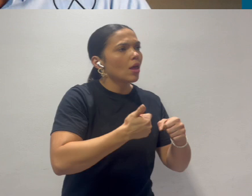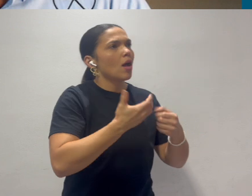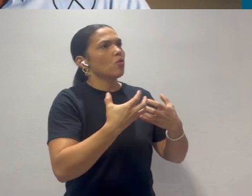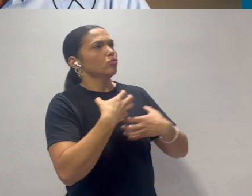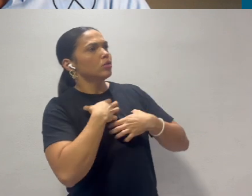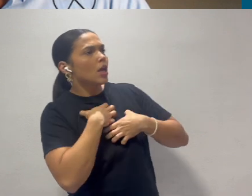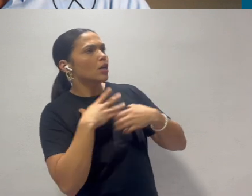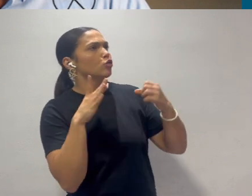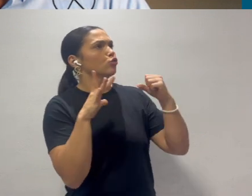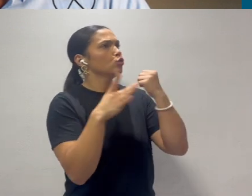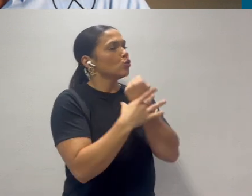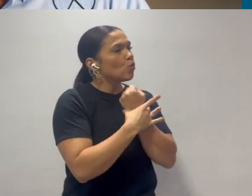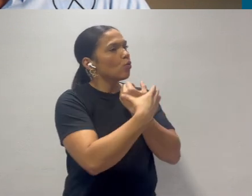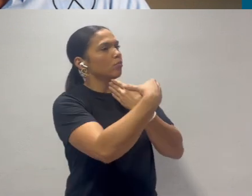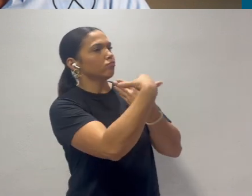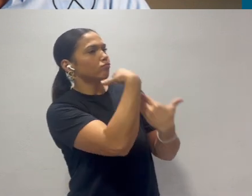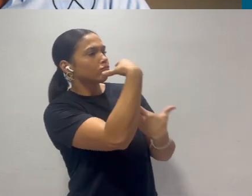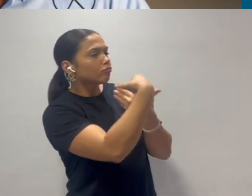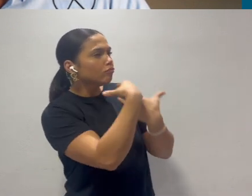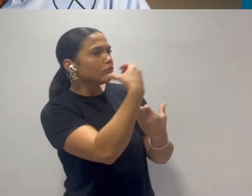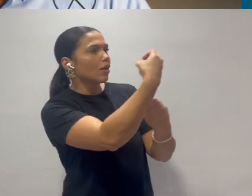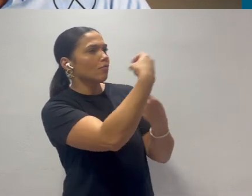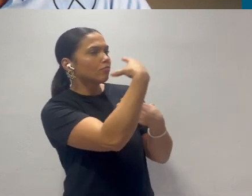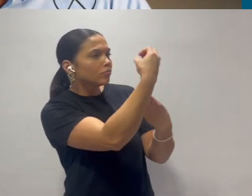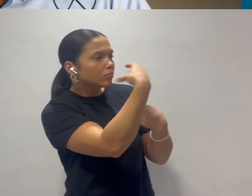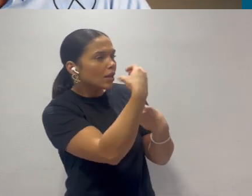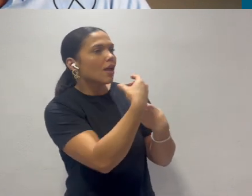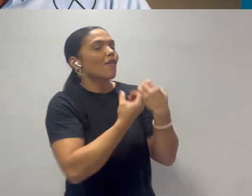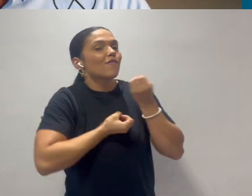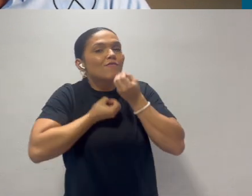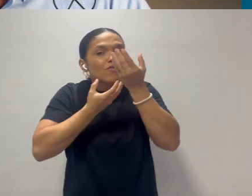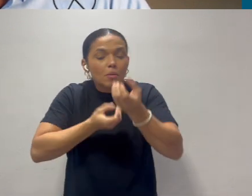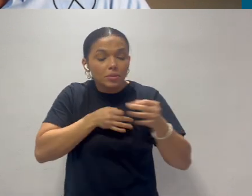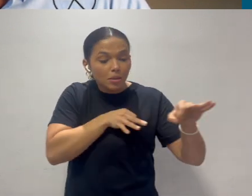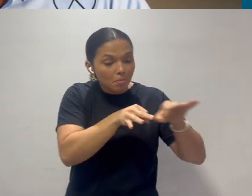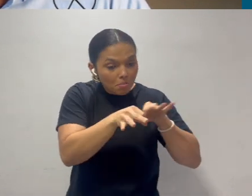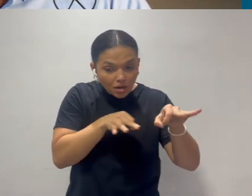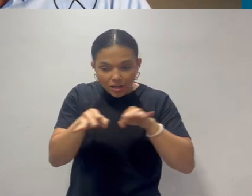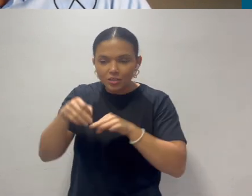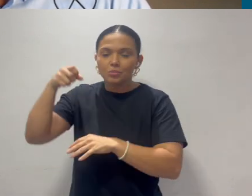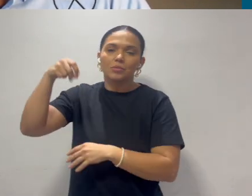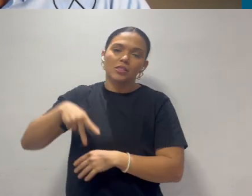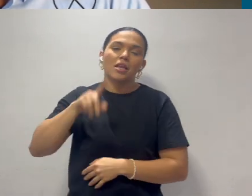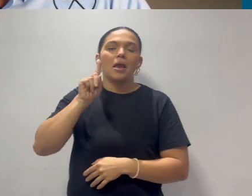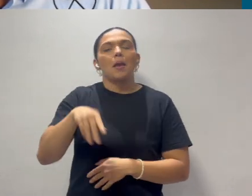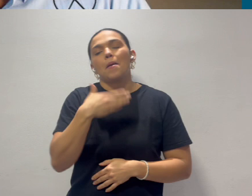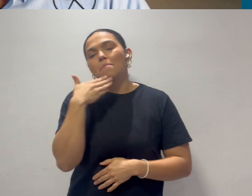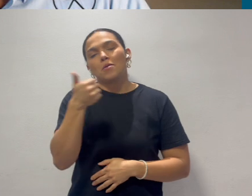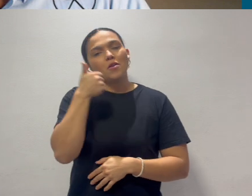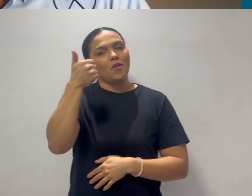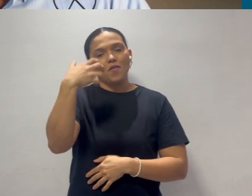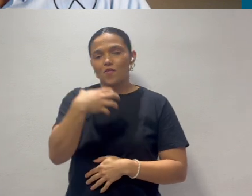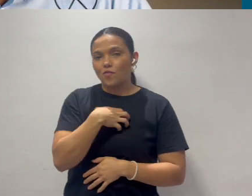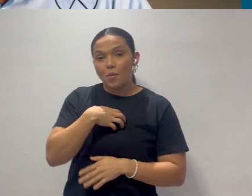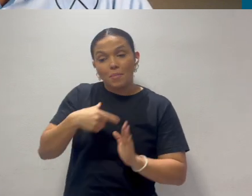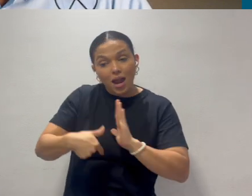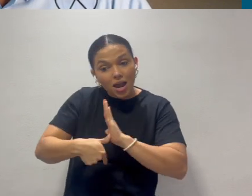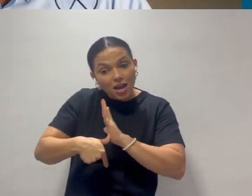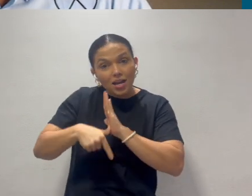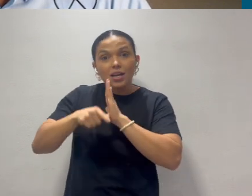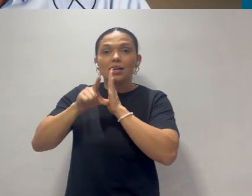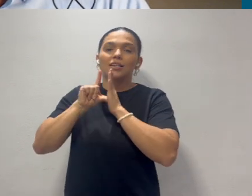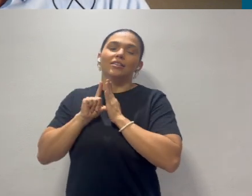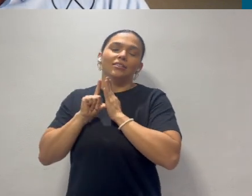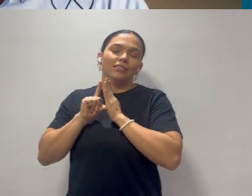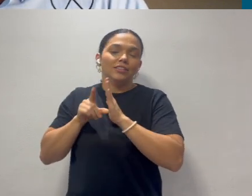digo, hoje em dia, o caminho de uma aposentadoria é você entrar no planejamento previdenciário. Você pontua antes de dar entrada. Quer